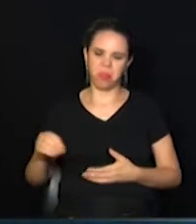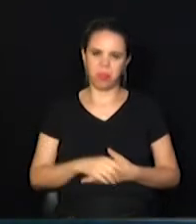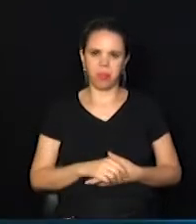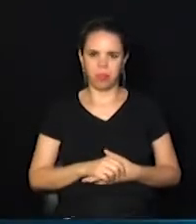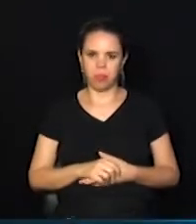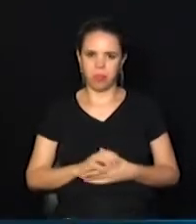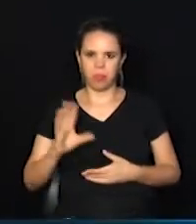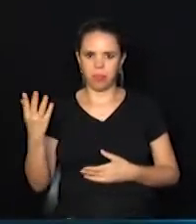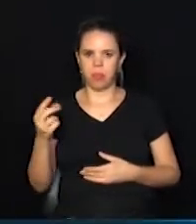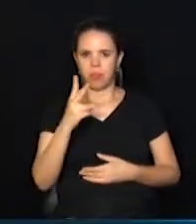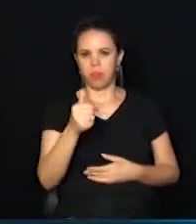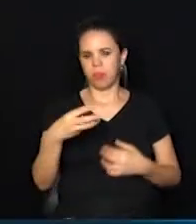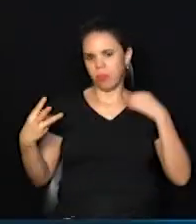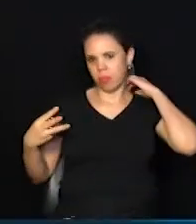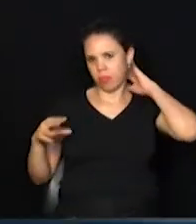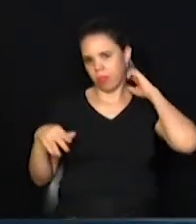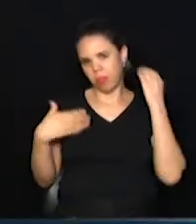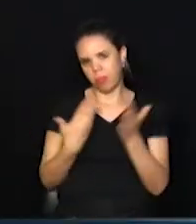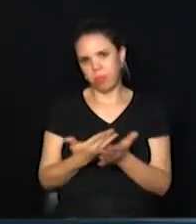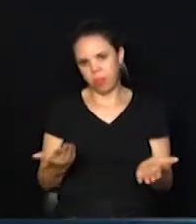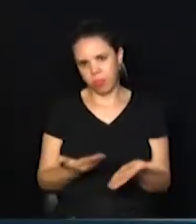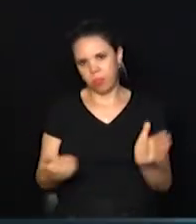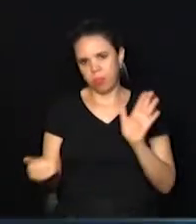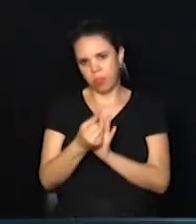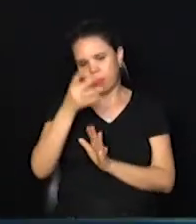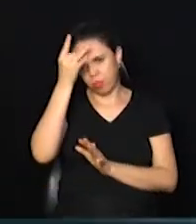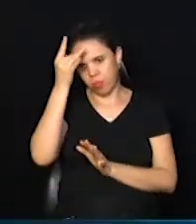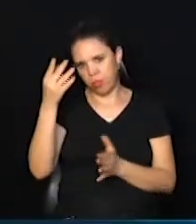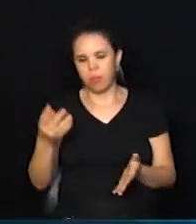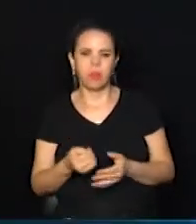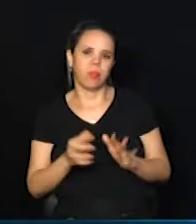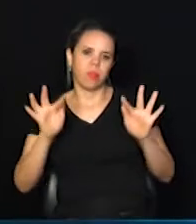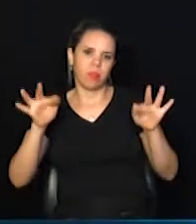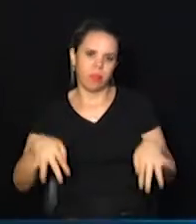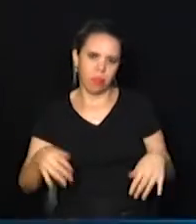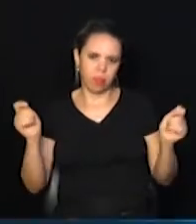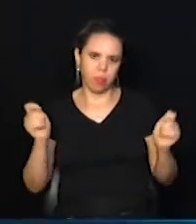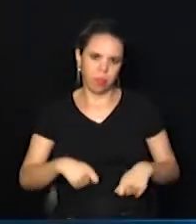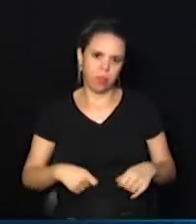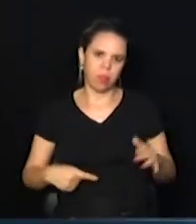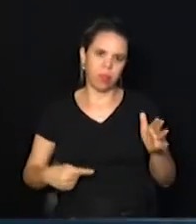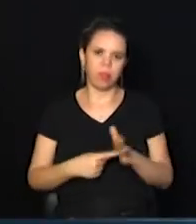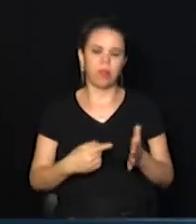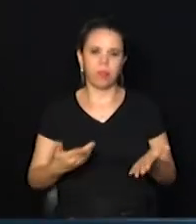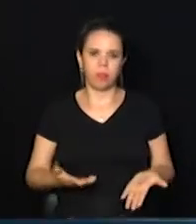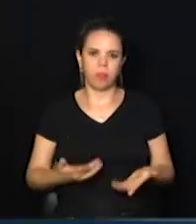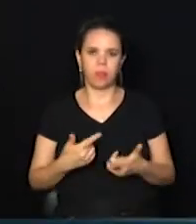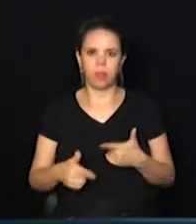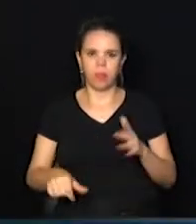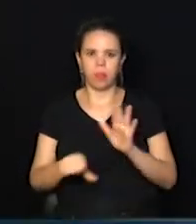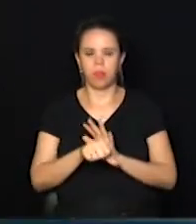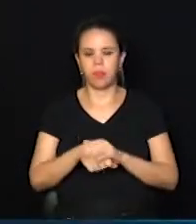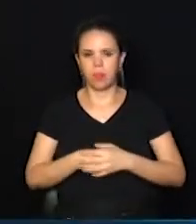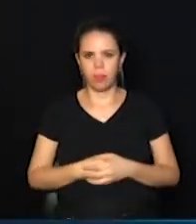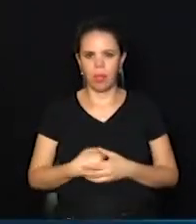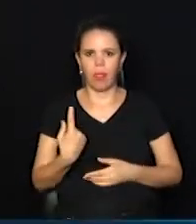de 2013 até agora, o momento que marca a prescrição, o fim da possibilidade de punir, não é, um eventual criminoso.